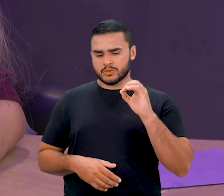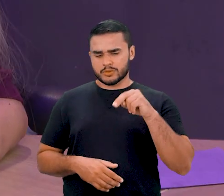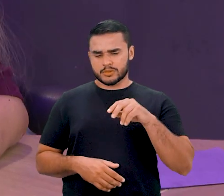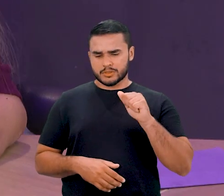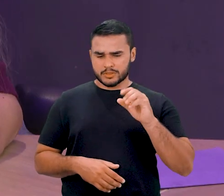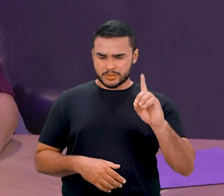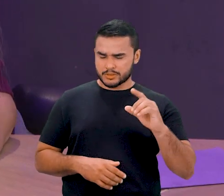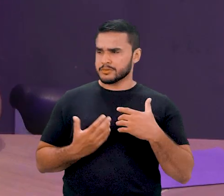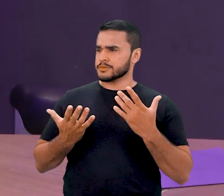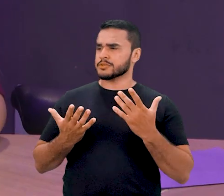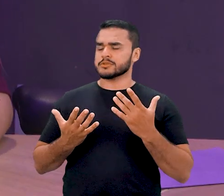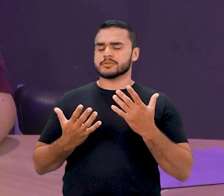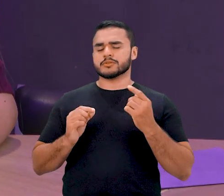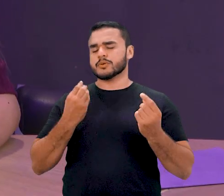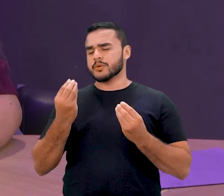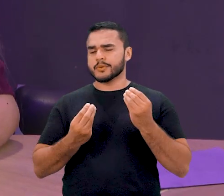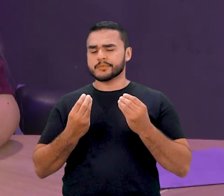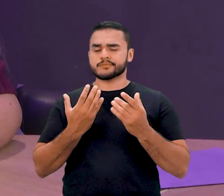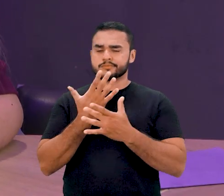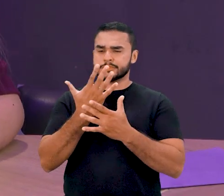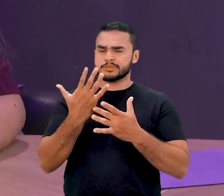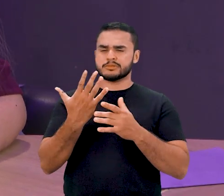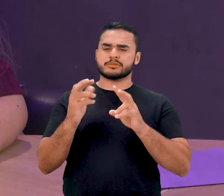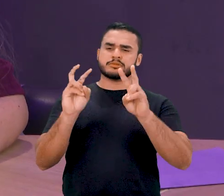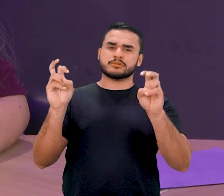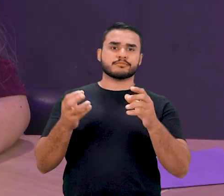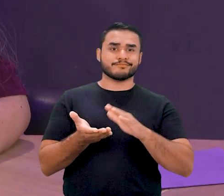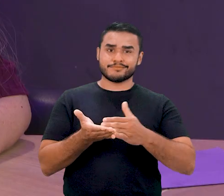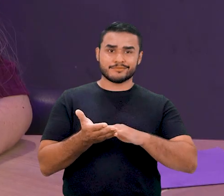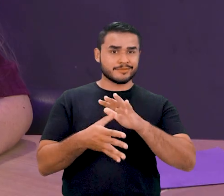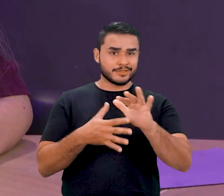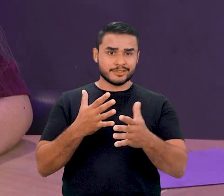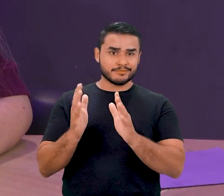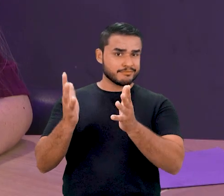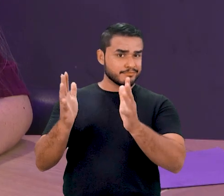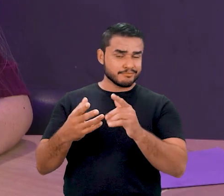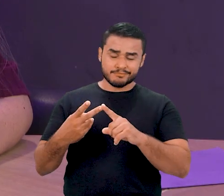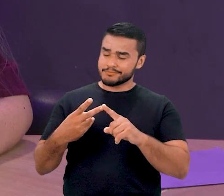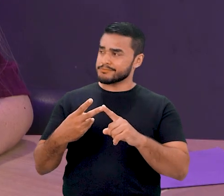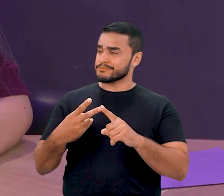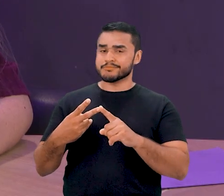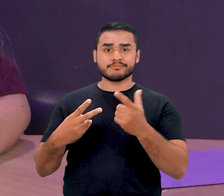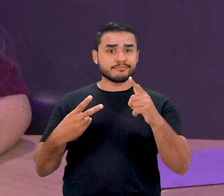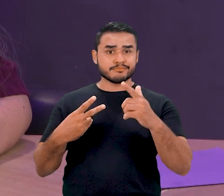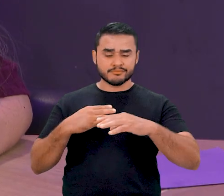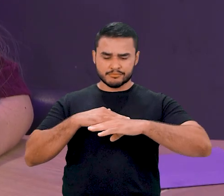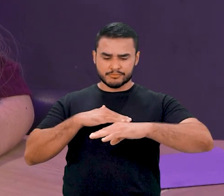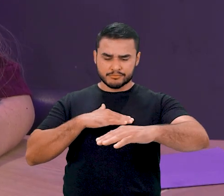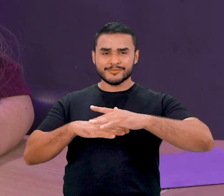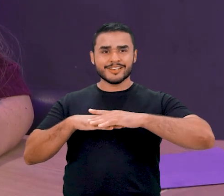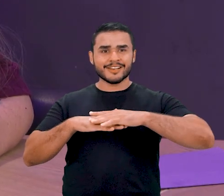Antes de mais nada, quando os eventos ocorriam. E não tinha intérprete, não tinha chão